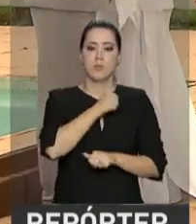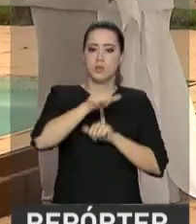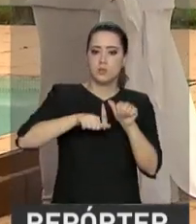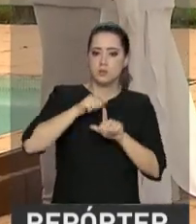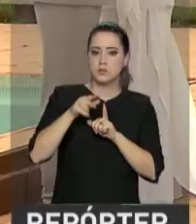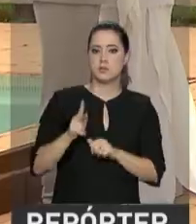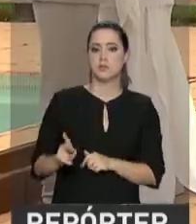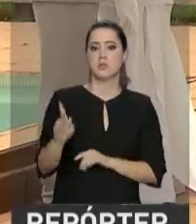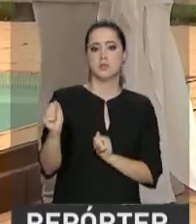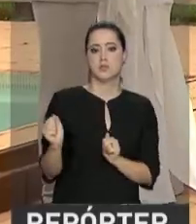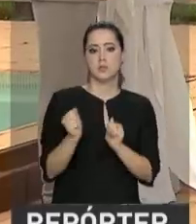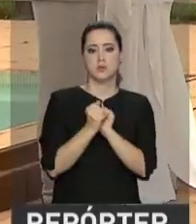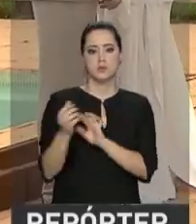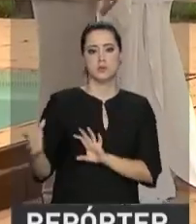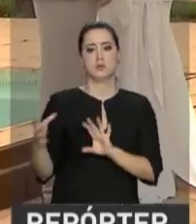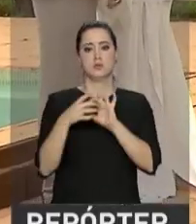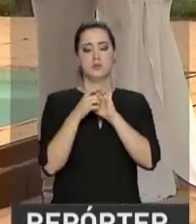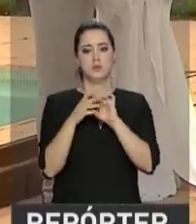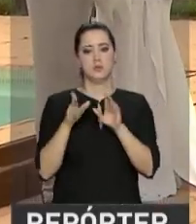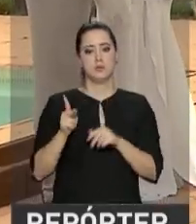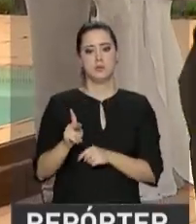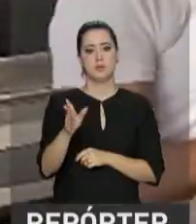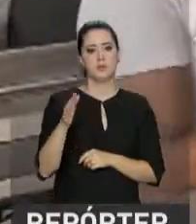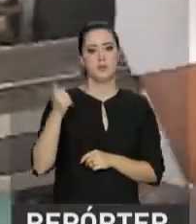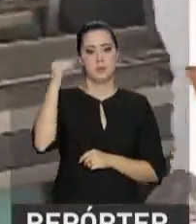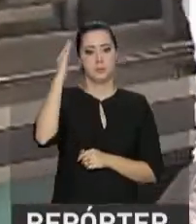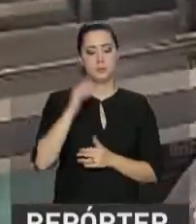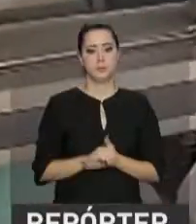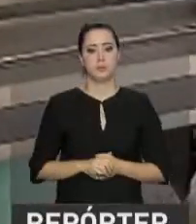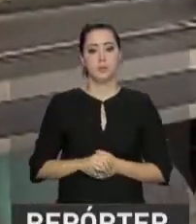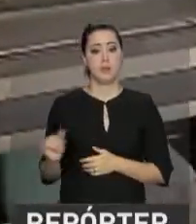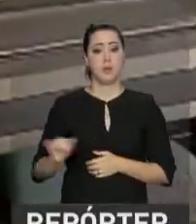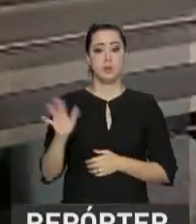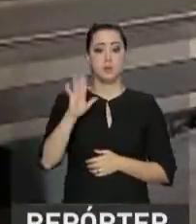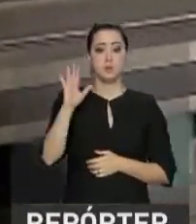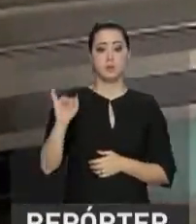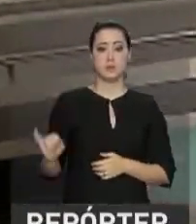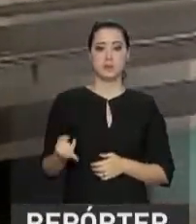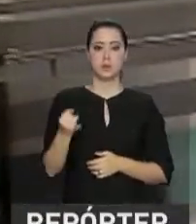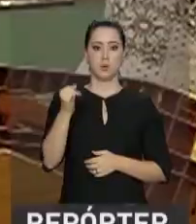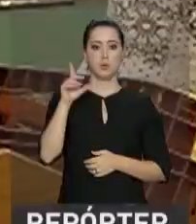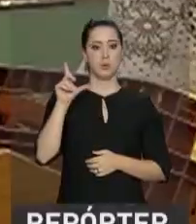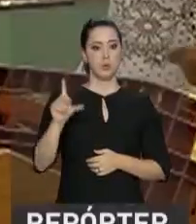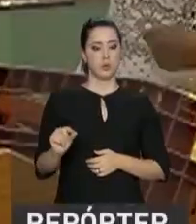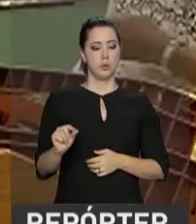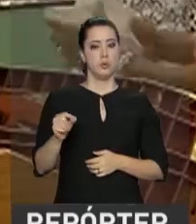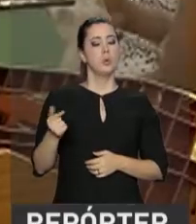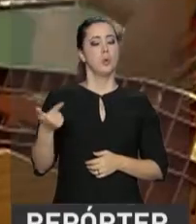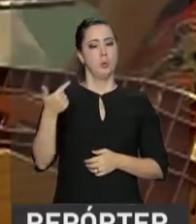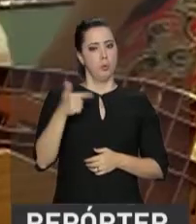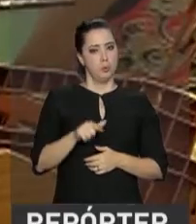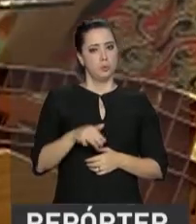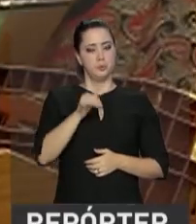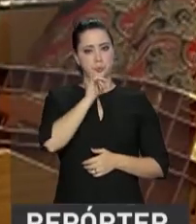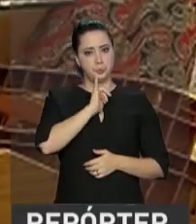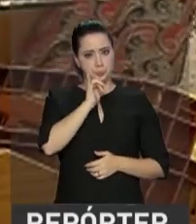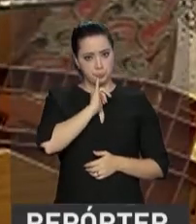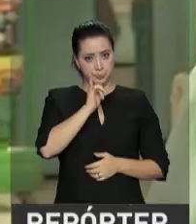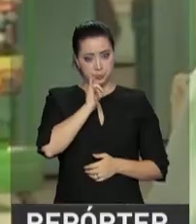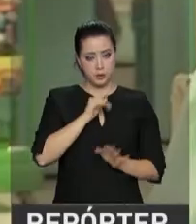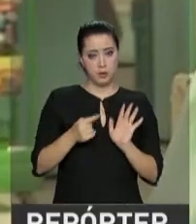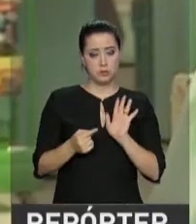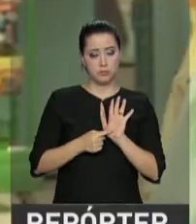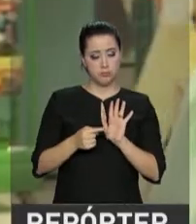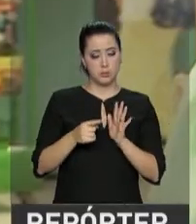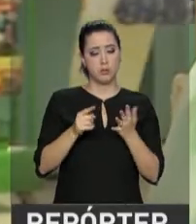sempre juntos agora em parceria cada vez mais inflação e juros baixos foram outros exemplos citados pelo fmi